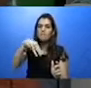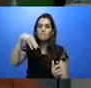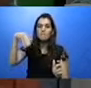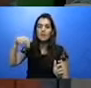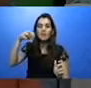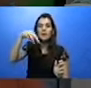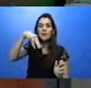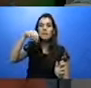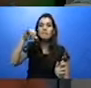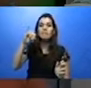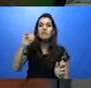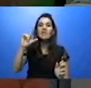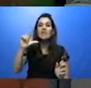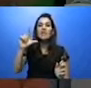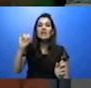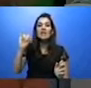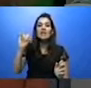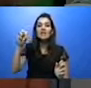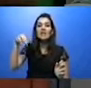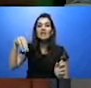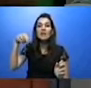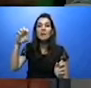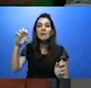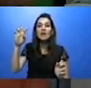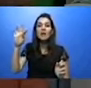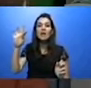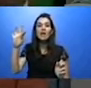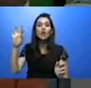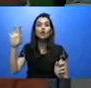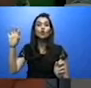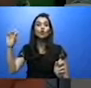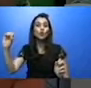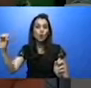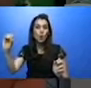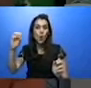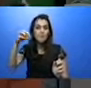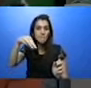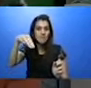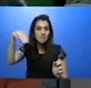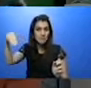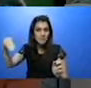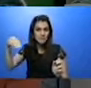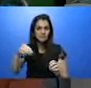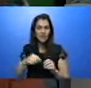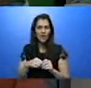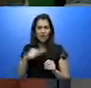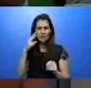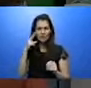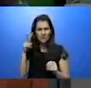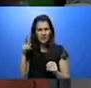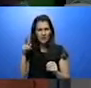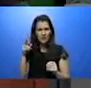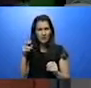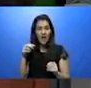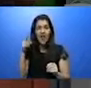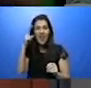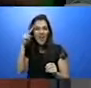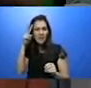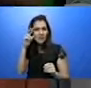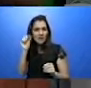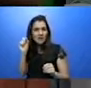tá? Então, continuando a leitura aqui, olha. Você se lembra da correspondência entre o metro e os centímetros? Reparem bem